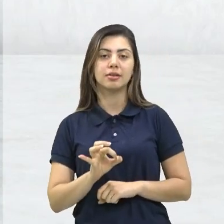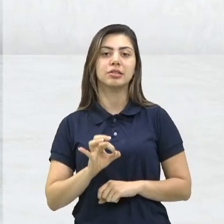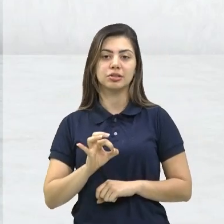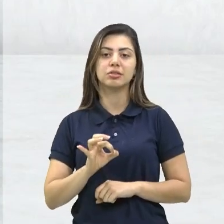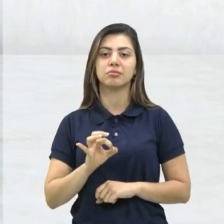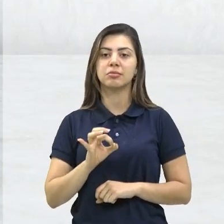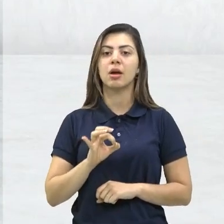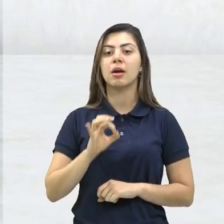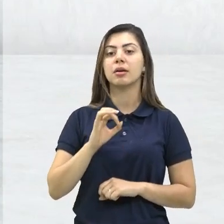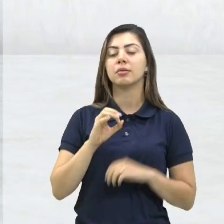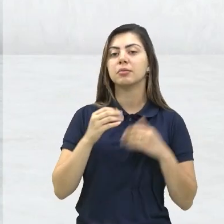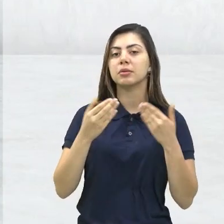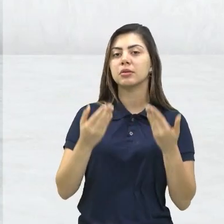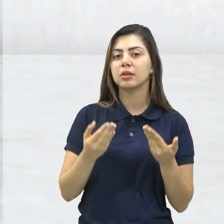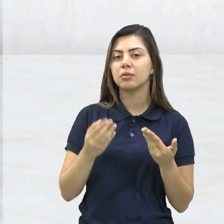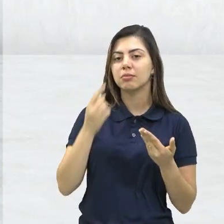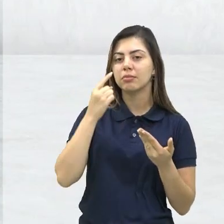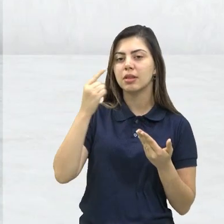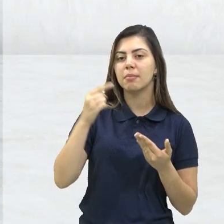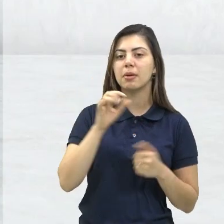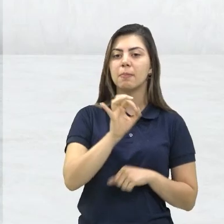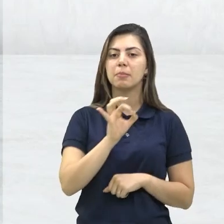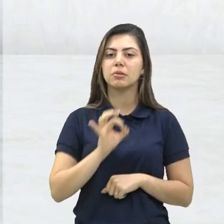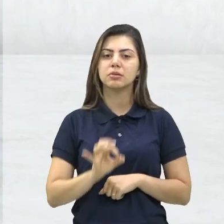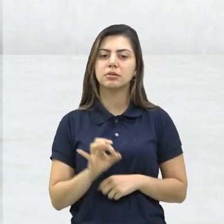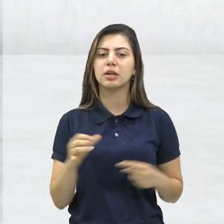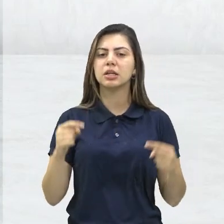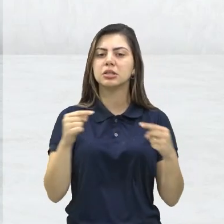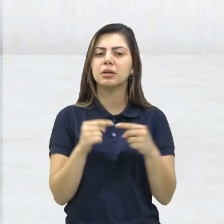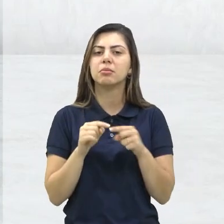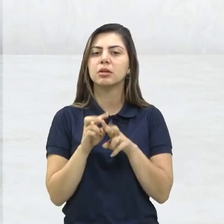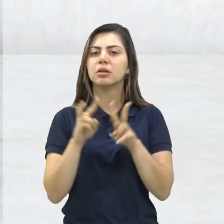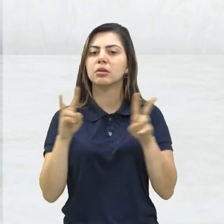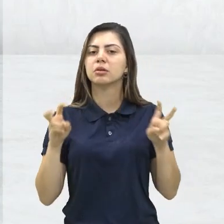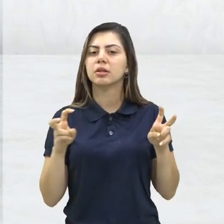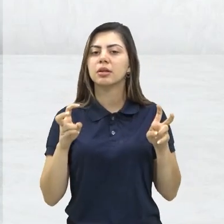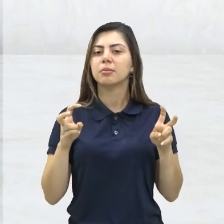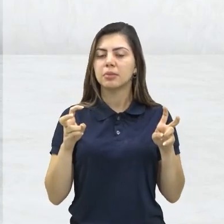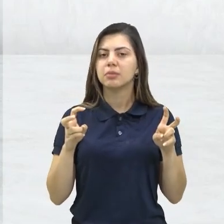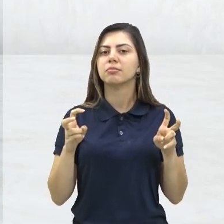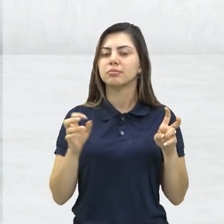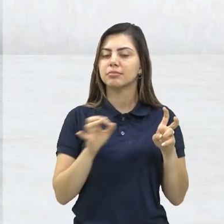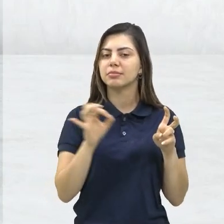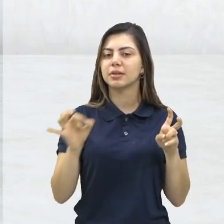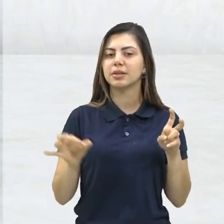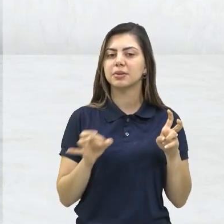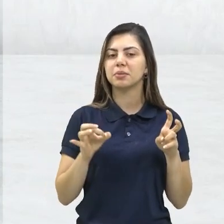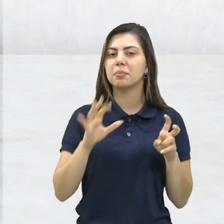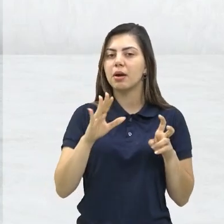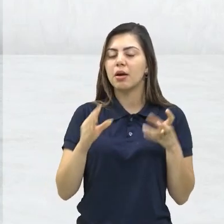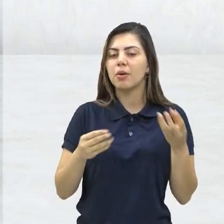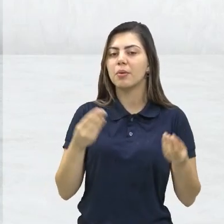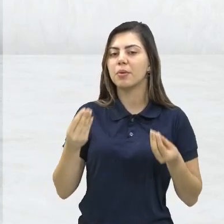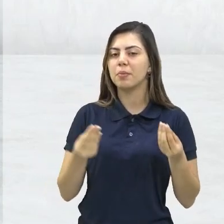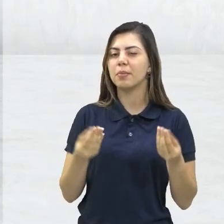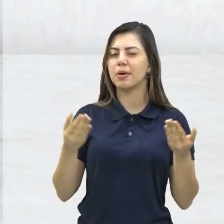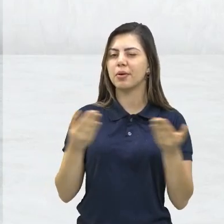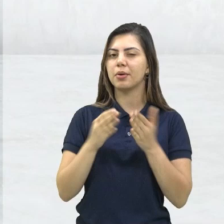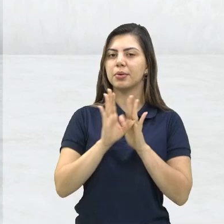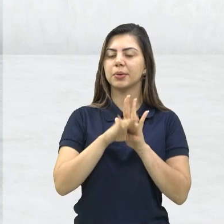é porcentagem, porque percentual sucessivo tem tudo a ver com cálculo de porcentagem, tá bom? Então, por